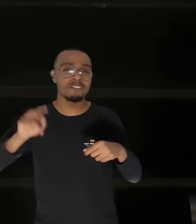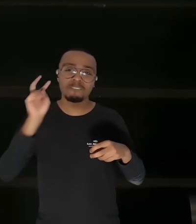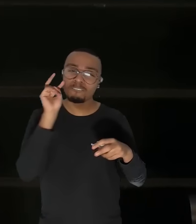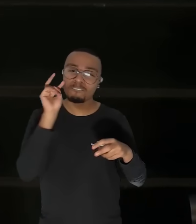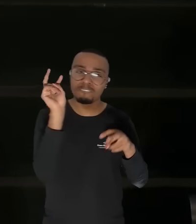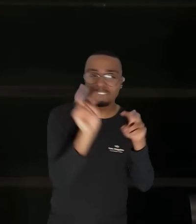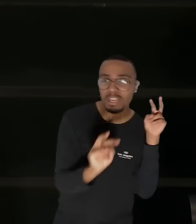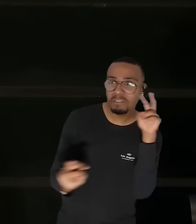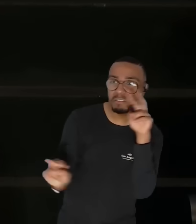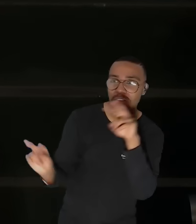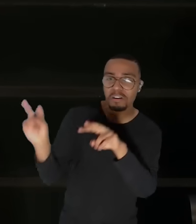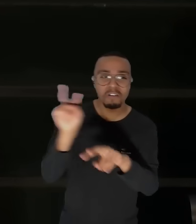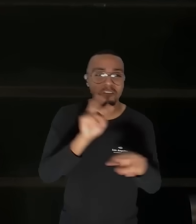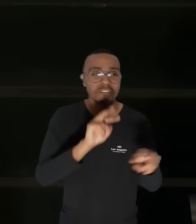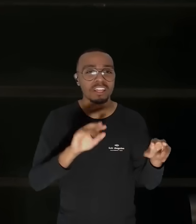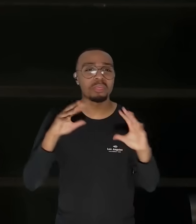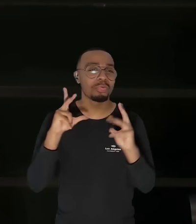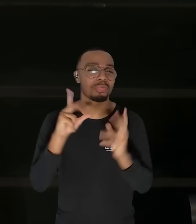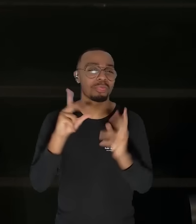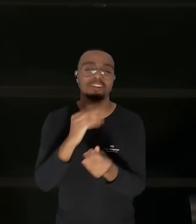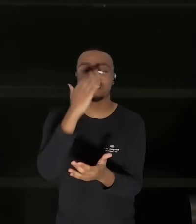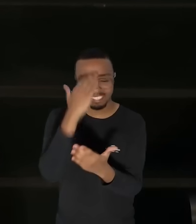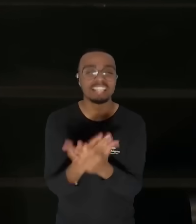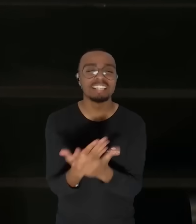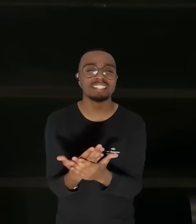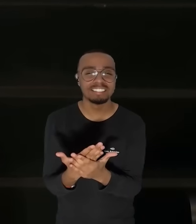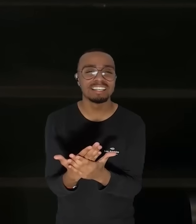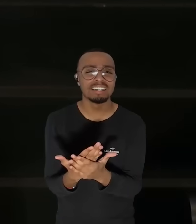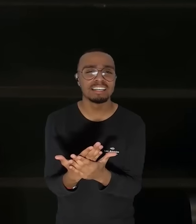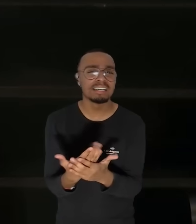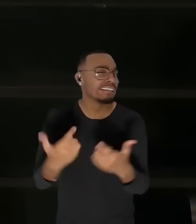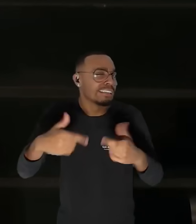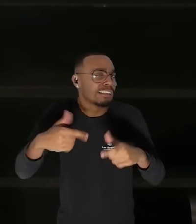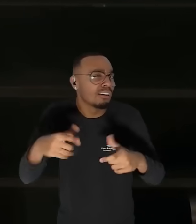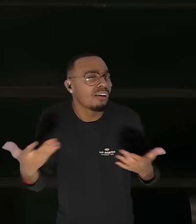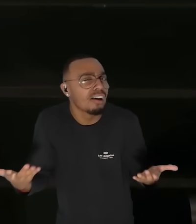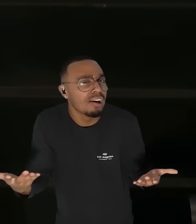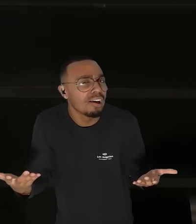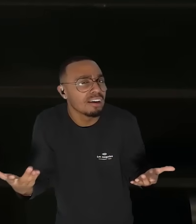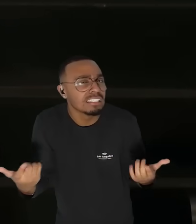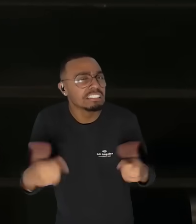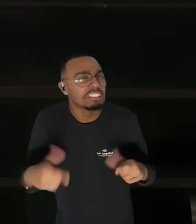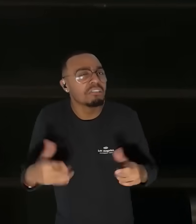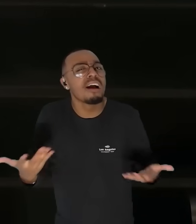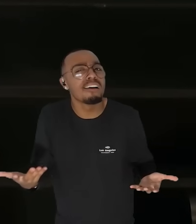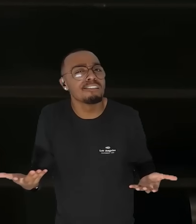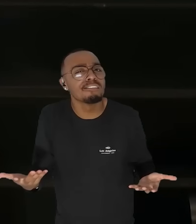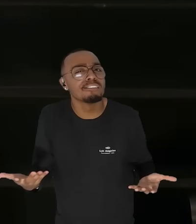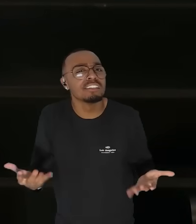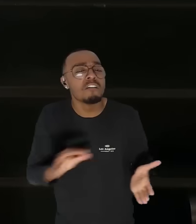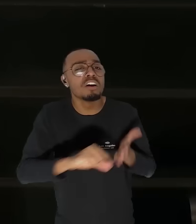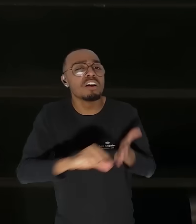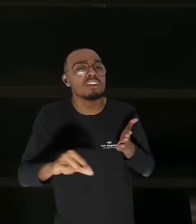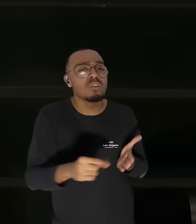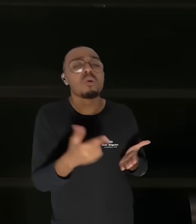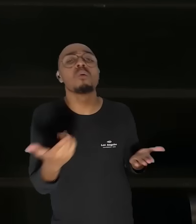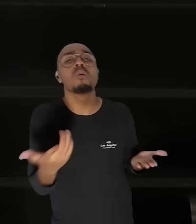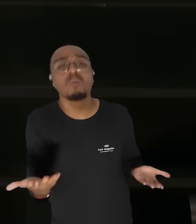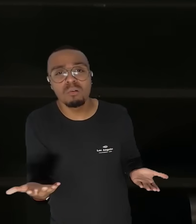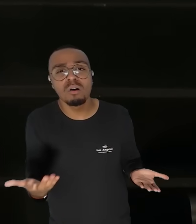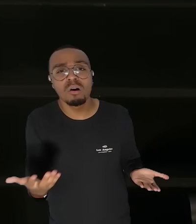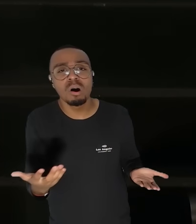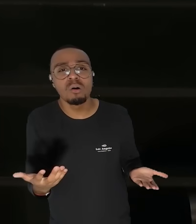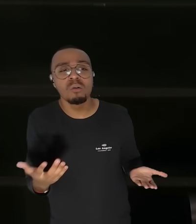Onde foi na Bíblia? Onde foi na Bíblia que Deus disse, caminhe pelo que você vê? Aonde foi? Em